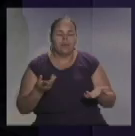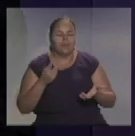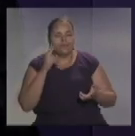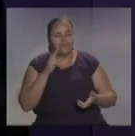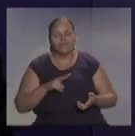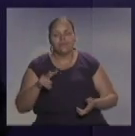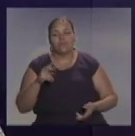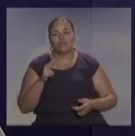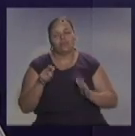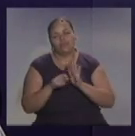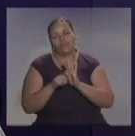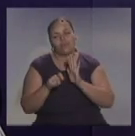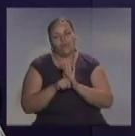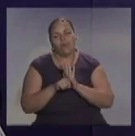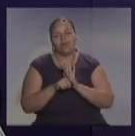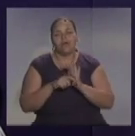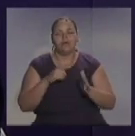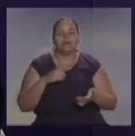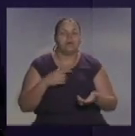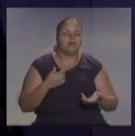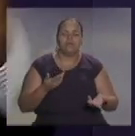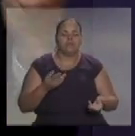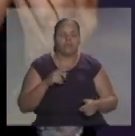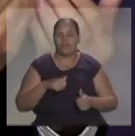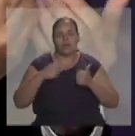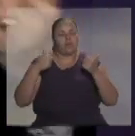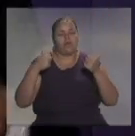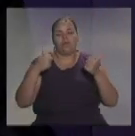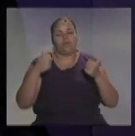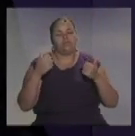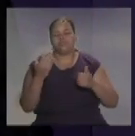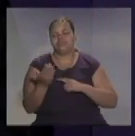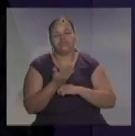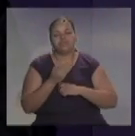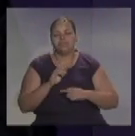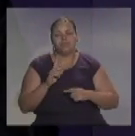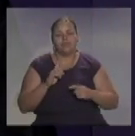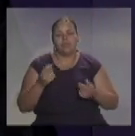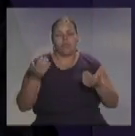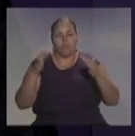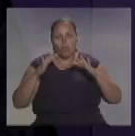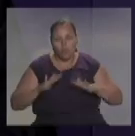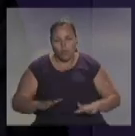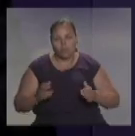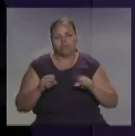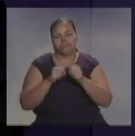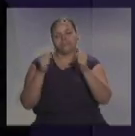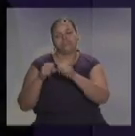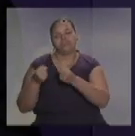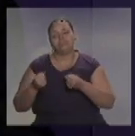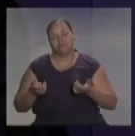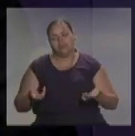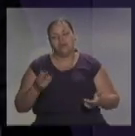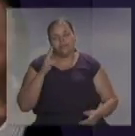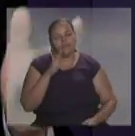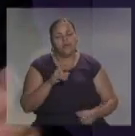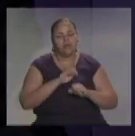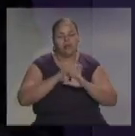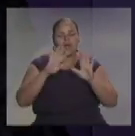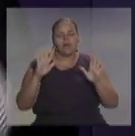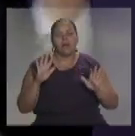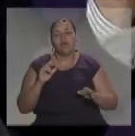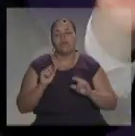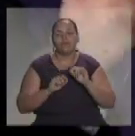uma visão de que droga não melhora o seu rendimento, pelo contrário, prejudica o seu rendimento. Isso é muito claro. A gente vê, por